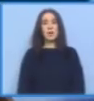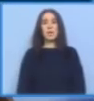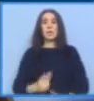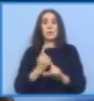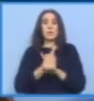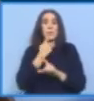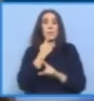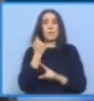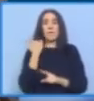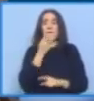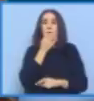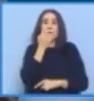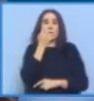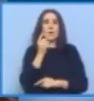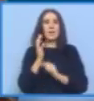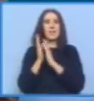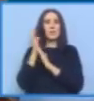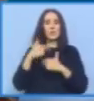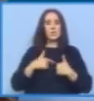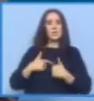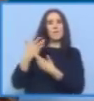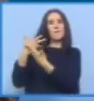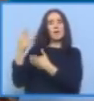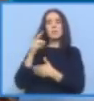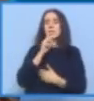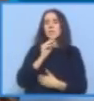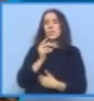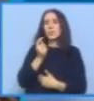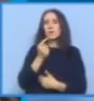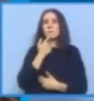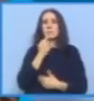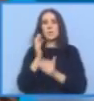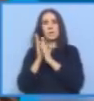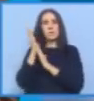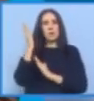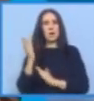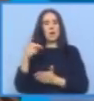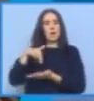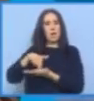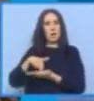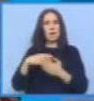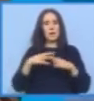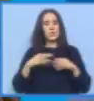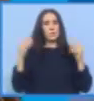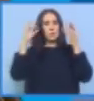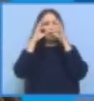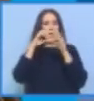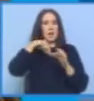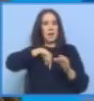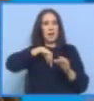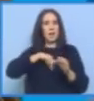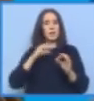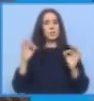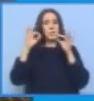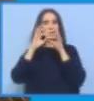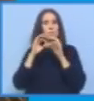bocado falávamos de uma delas. Deixar que Deus fale ao nosso coração, fazer um bocadinho de silêncio, perceber que Deus está cá, o Espírito Santo vive dentro de nós somos o templo do